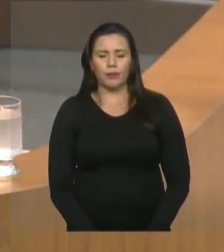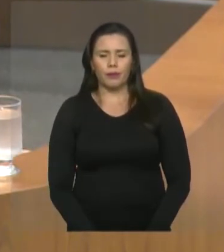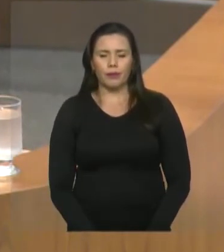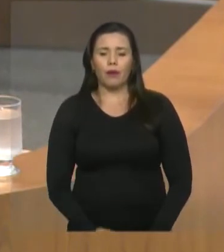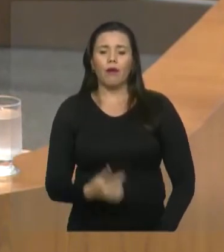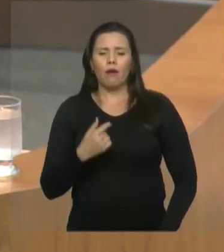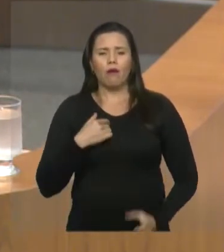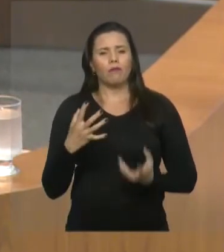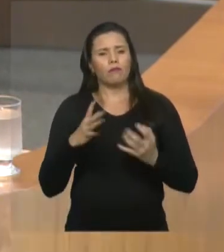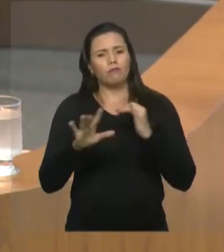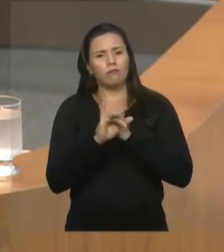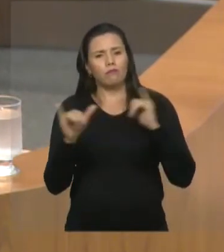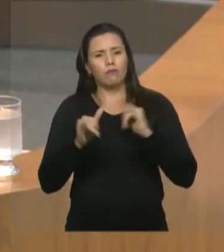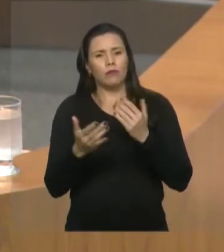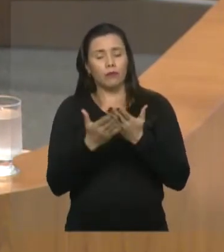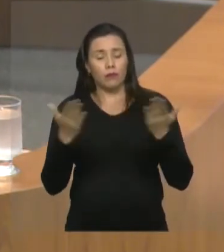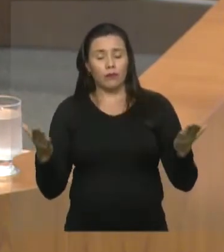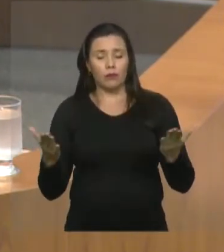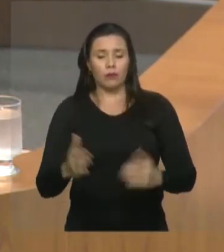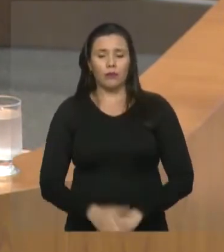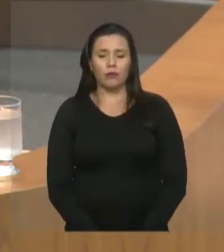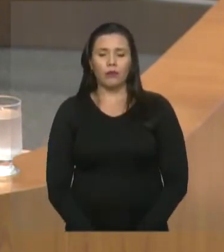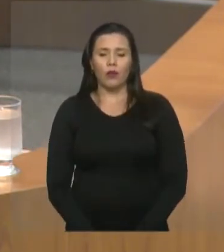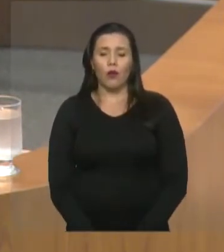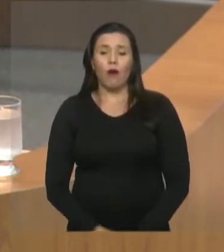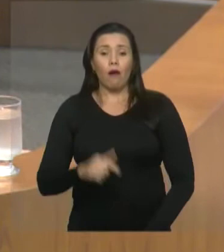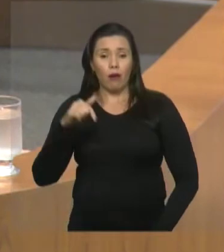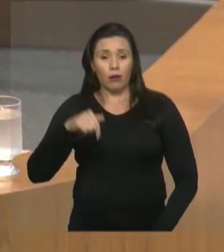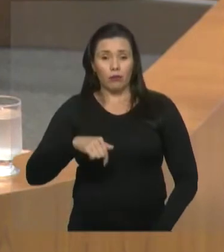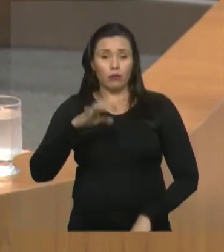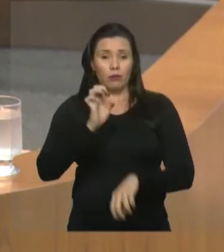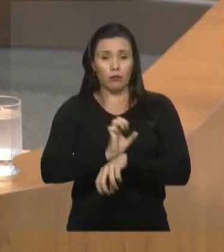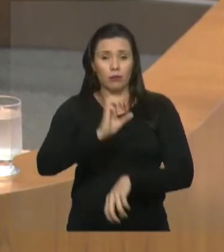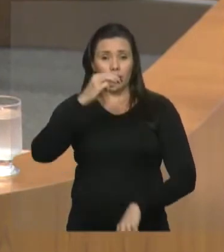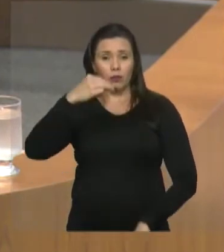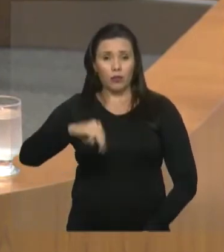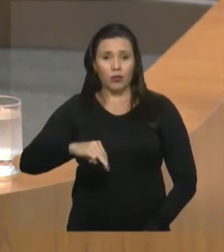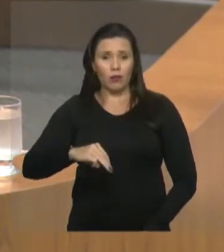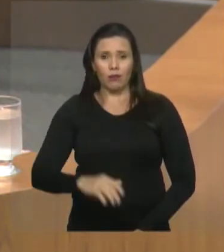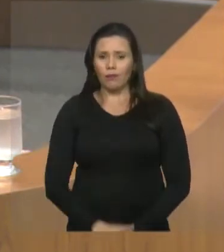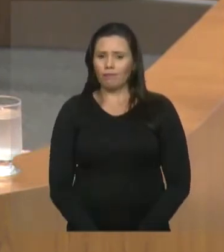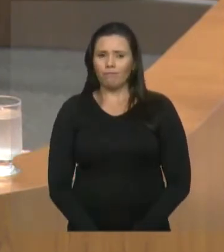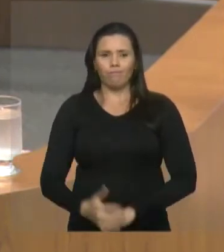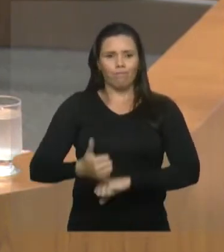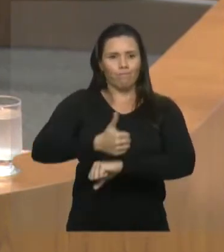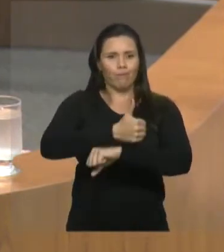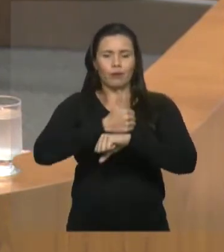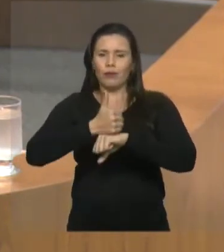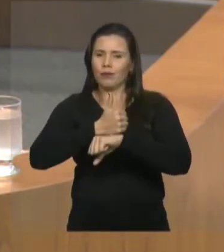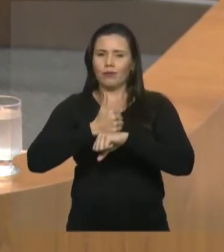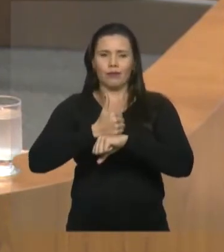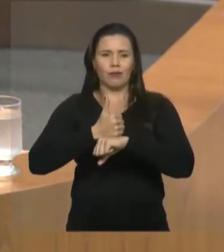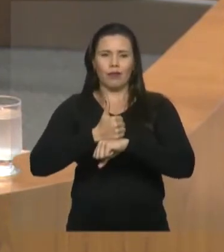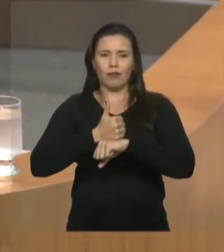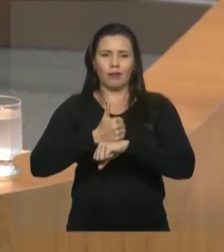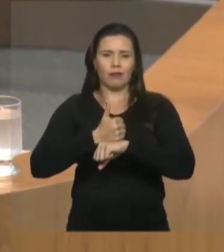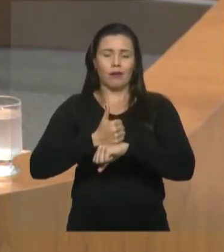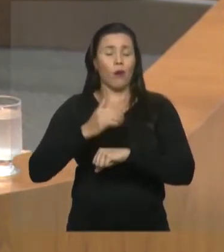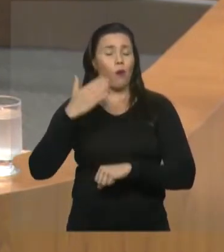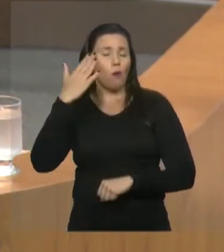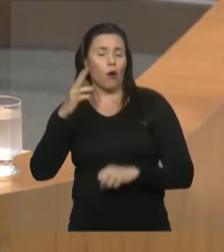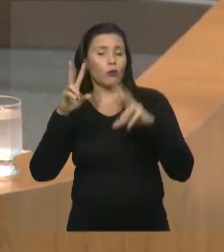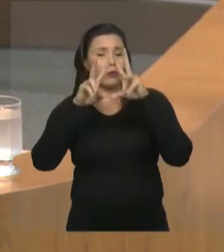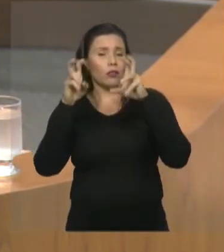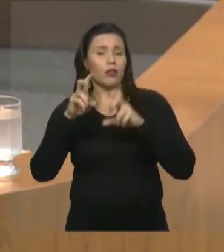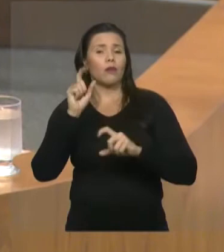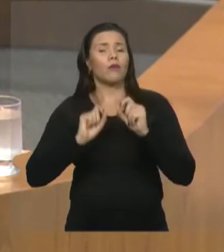imprensa, hoje nós somos referência, o Maranhão, no que se diz respeito à saúde mental, principalmente ao